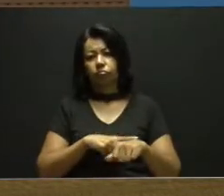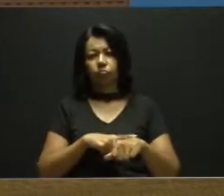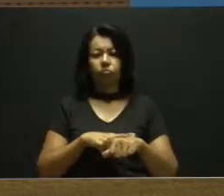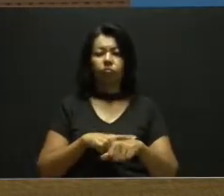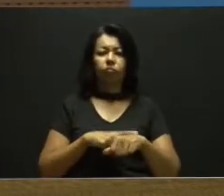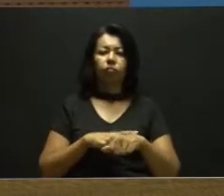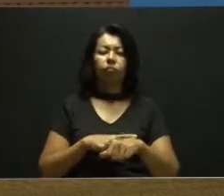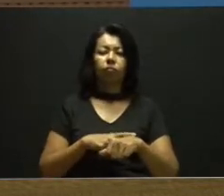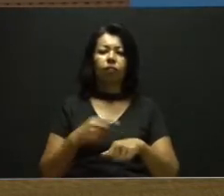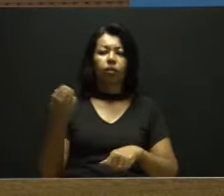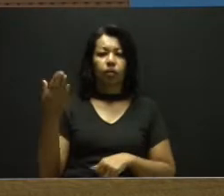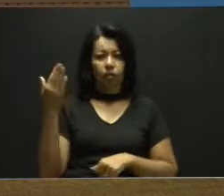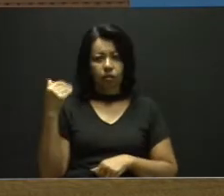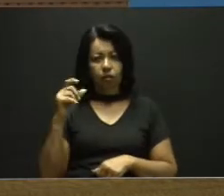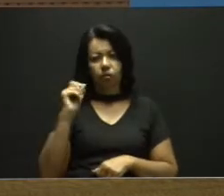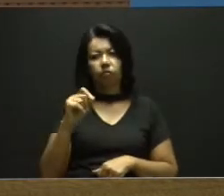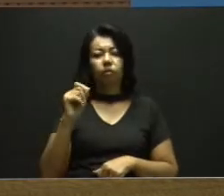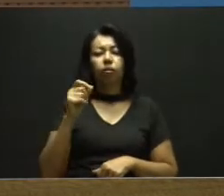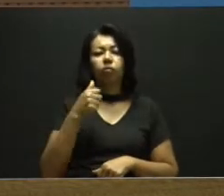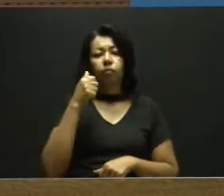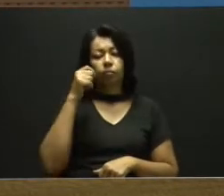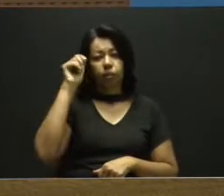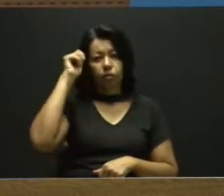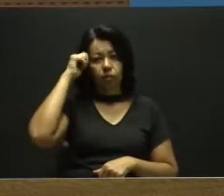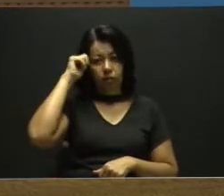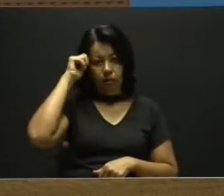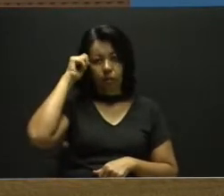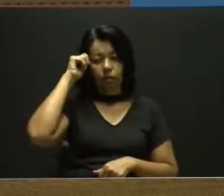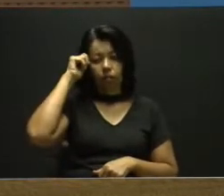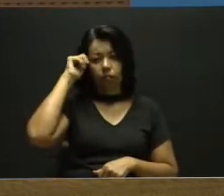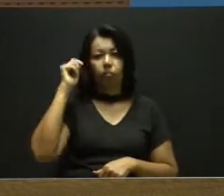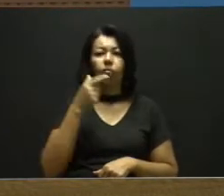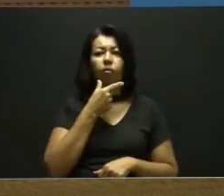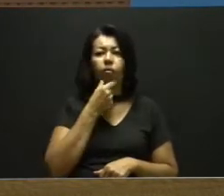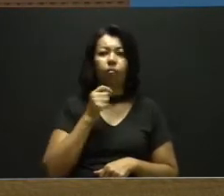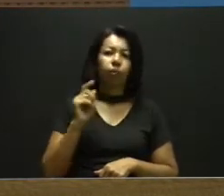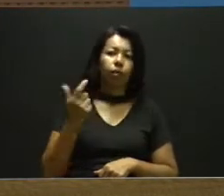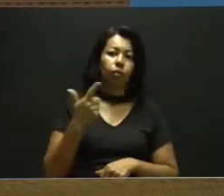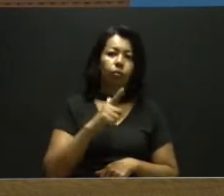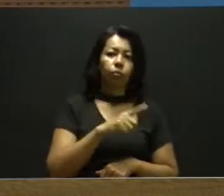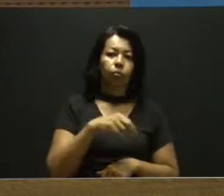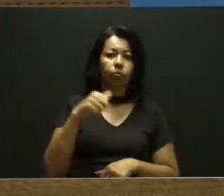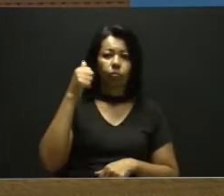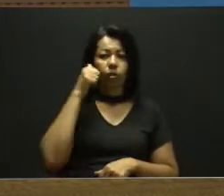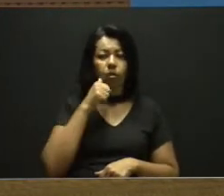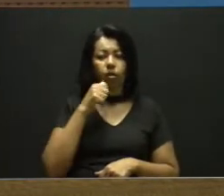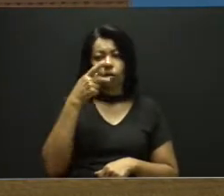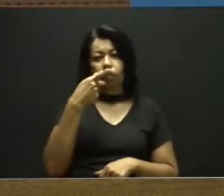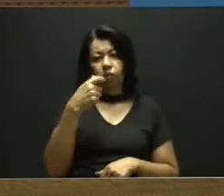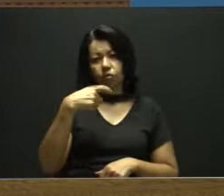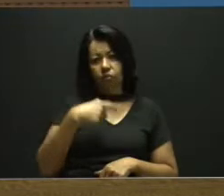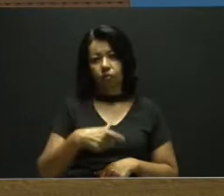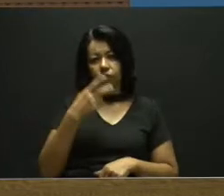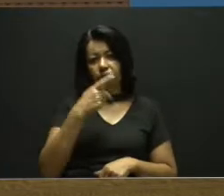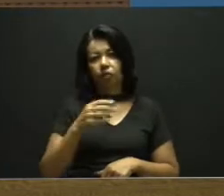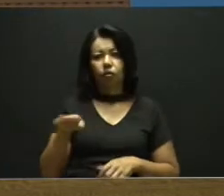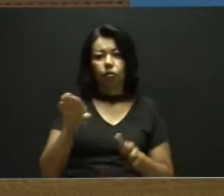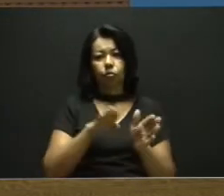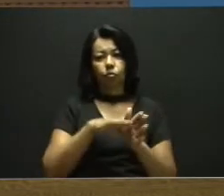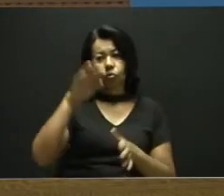negra assim ao falar de mim cultua que todos os negros